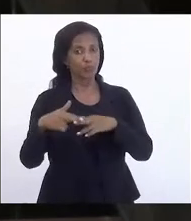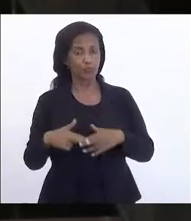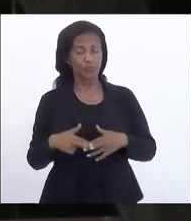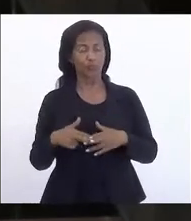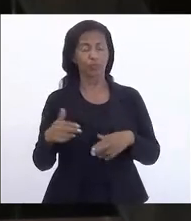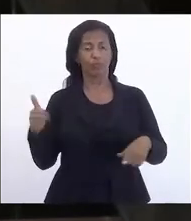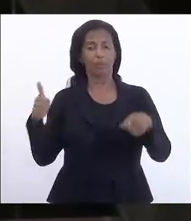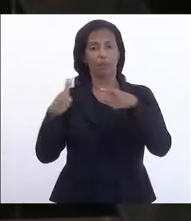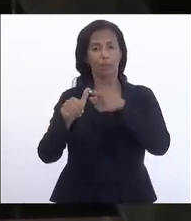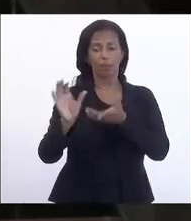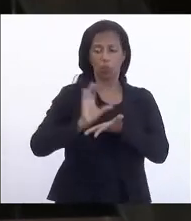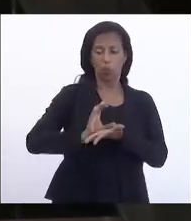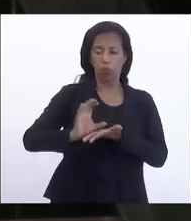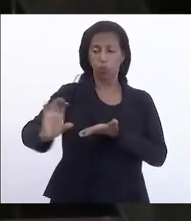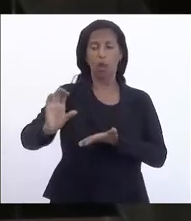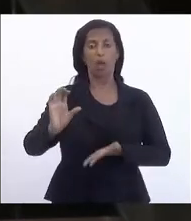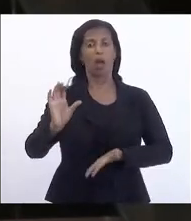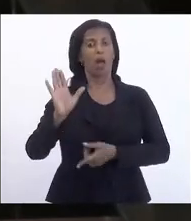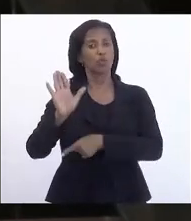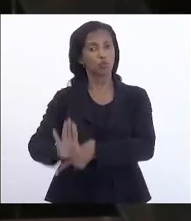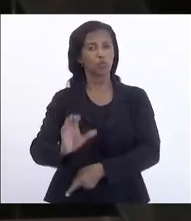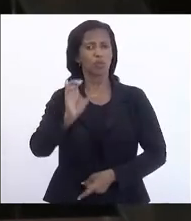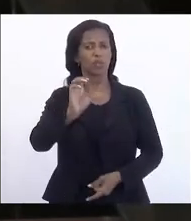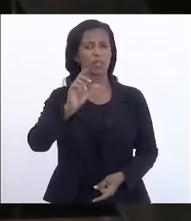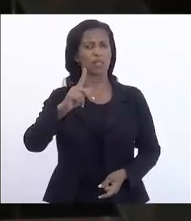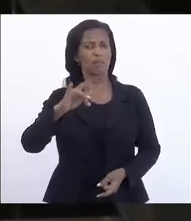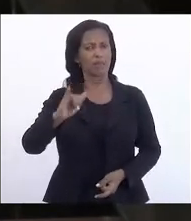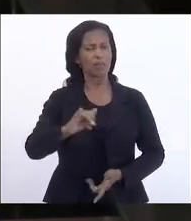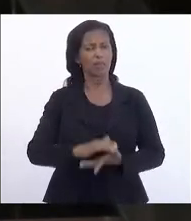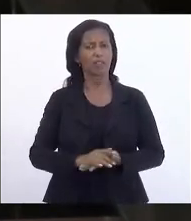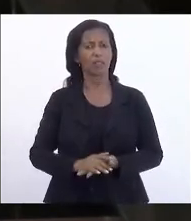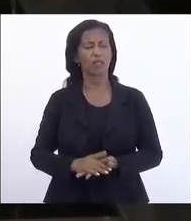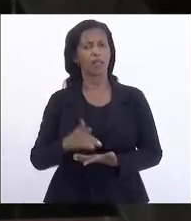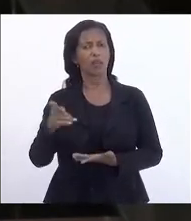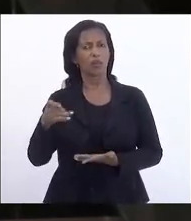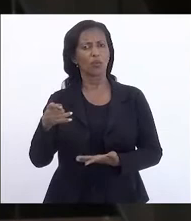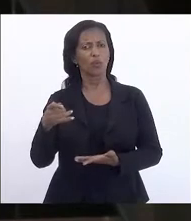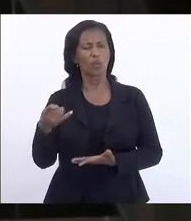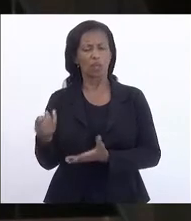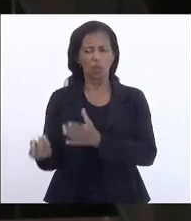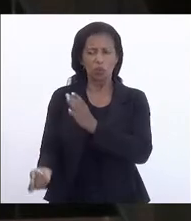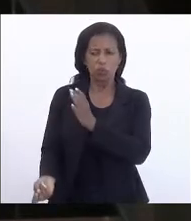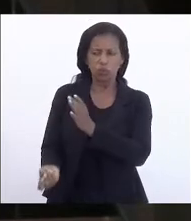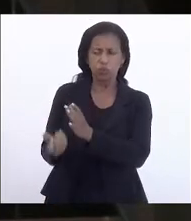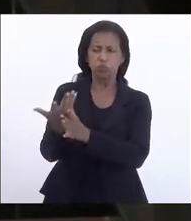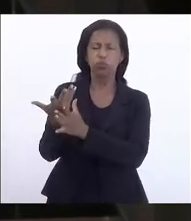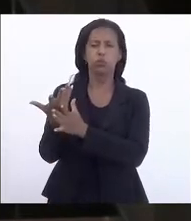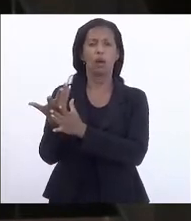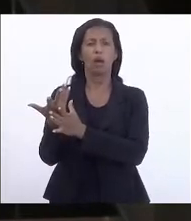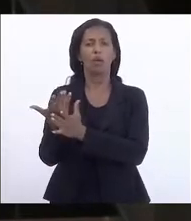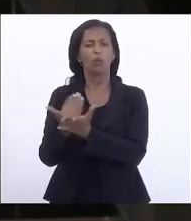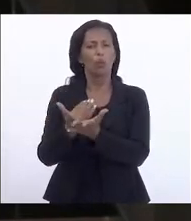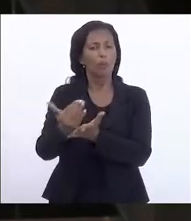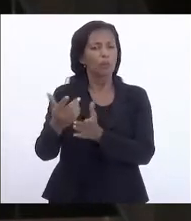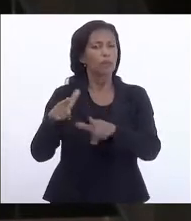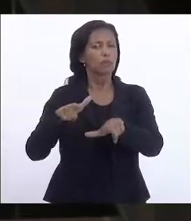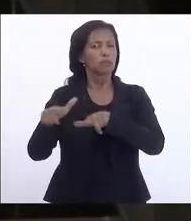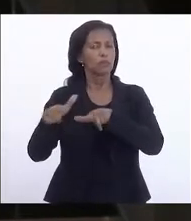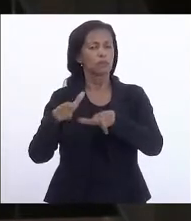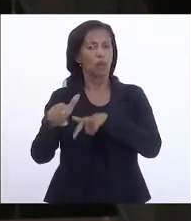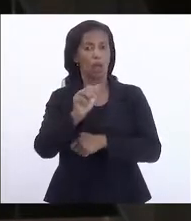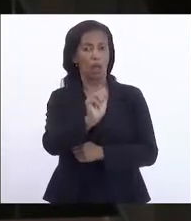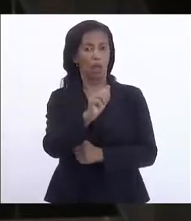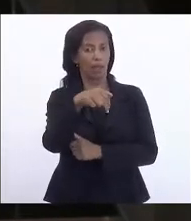primeira grande contribuição da CPI foi ter suscitado logo no início dos seus trabalhos que a